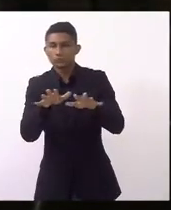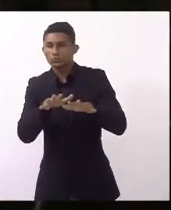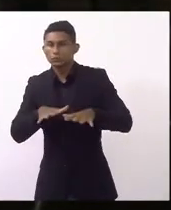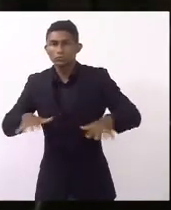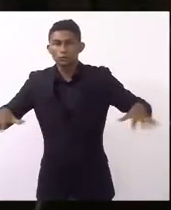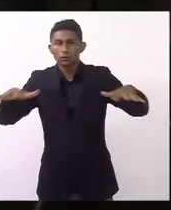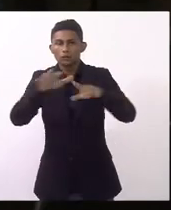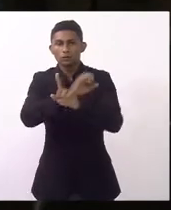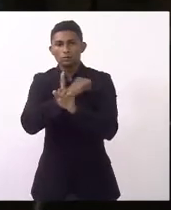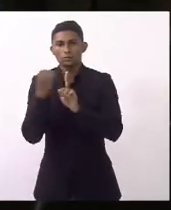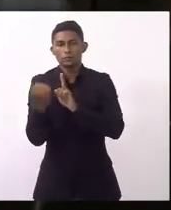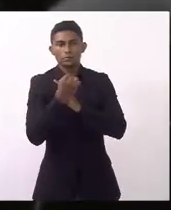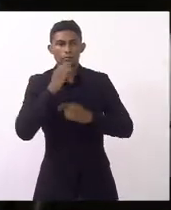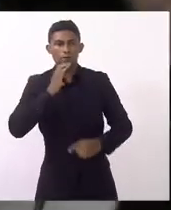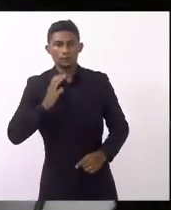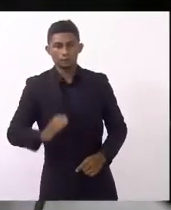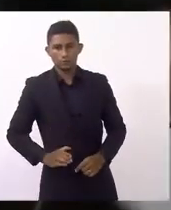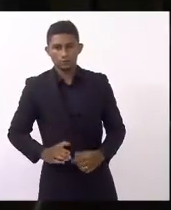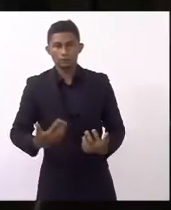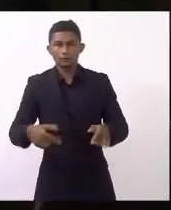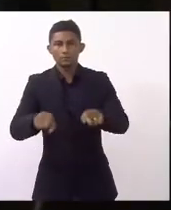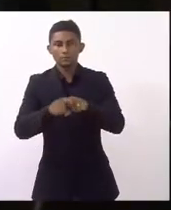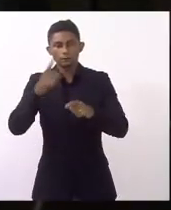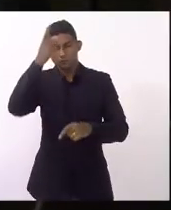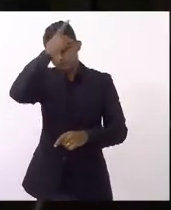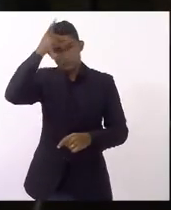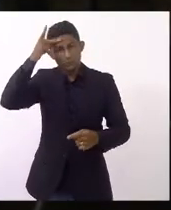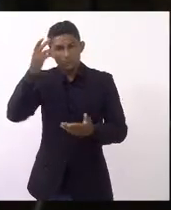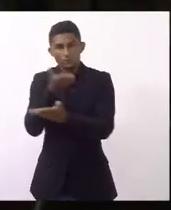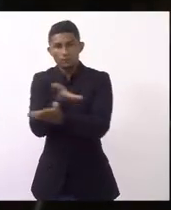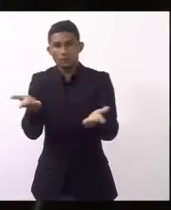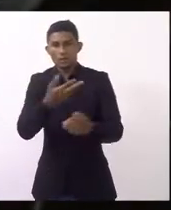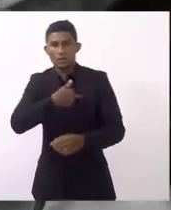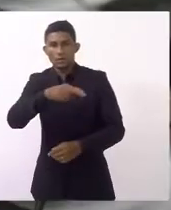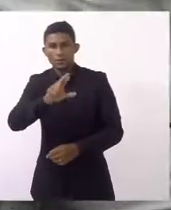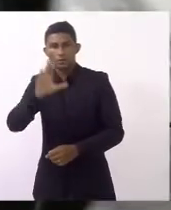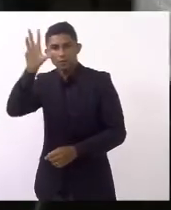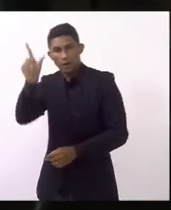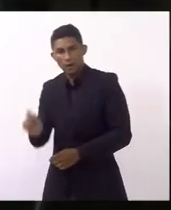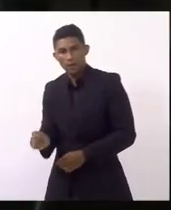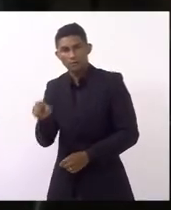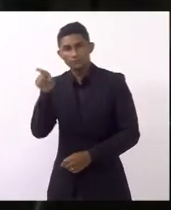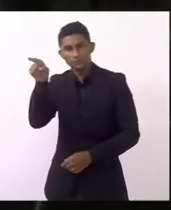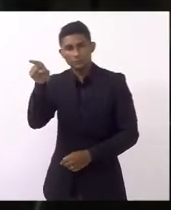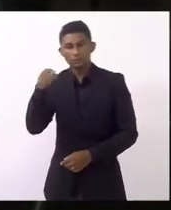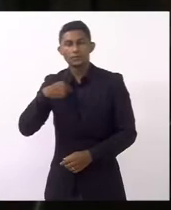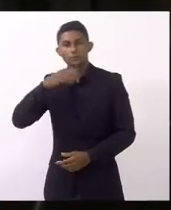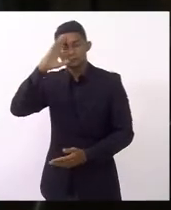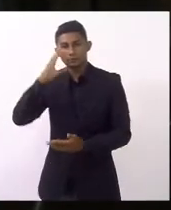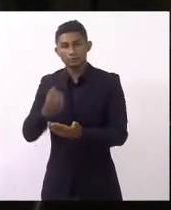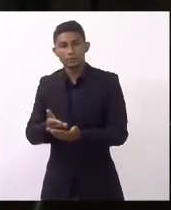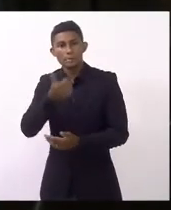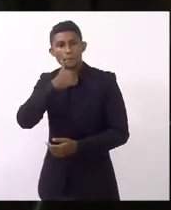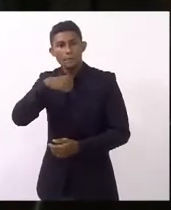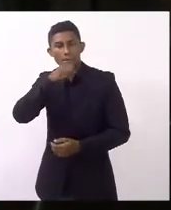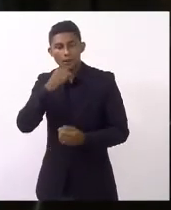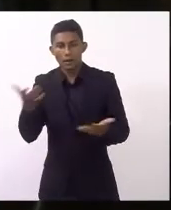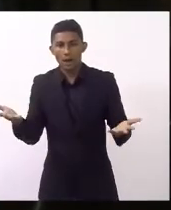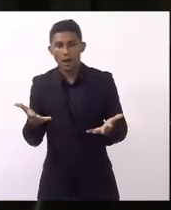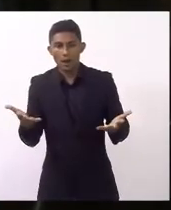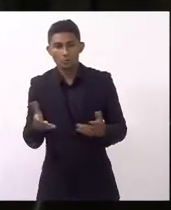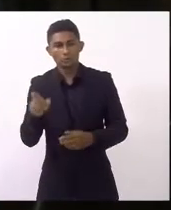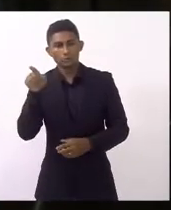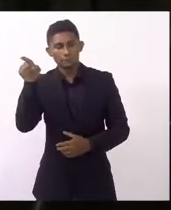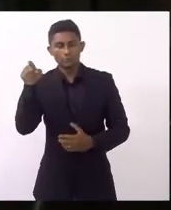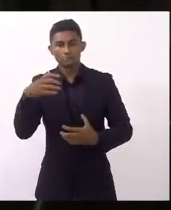com a sociedade civil com as pessoas de religiões de matriz africana eu acredito que minha mãe nesse momento está muito